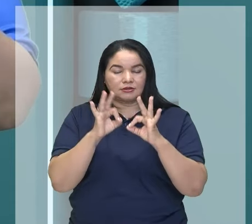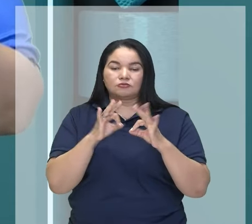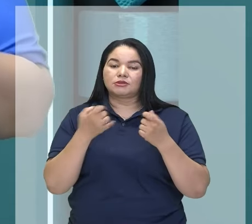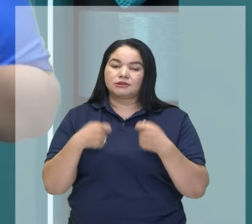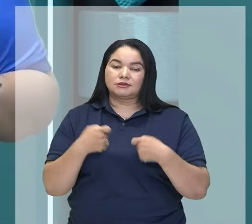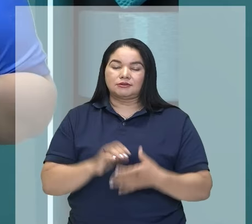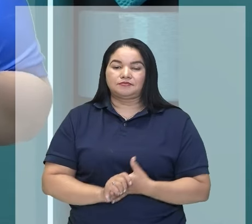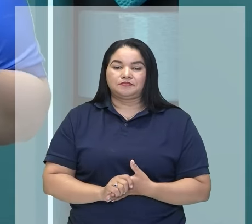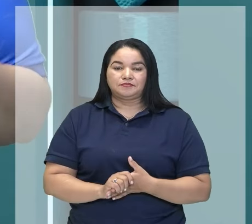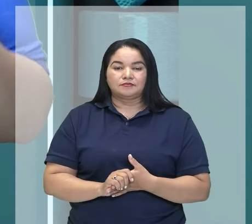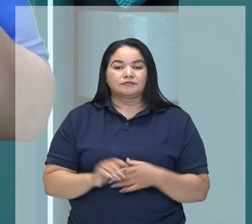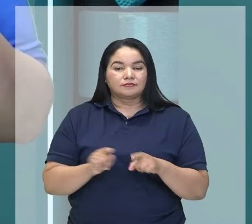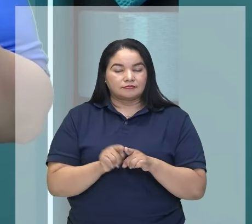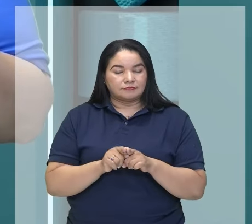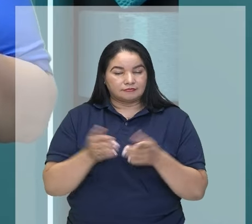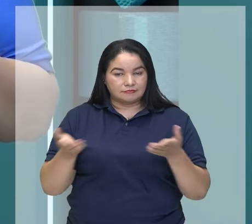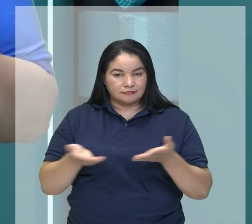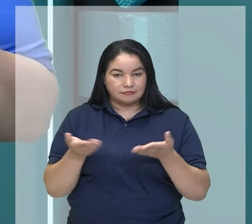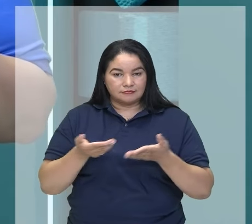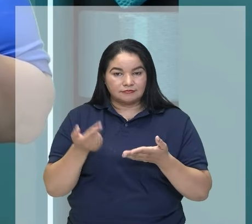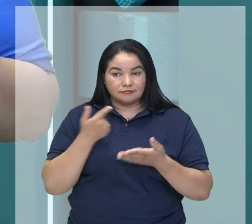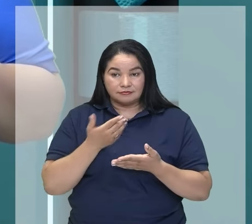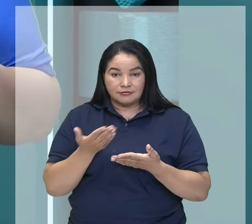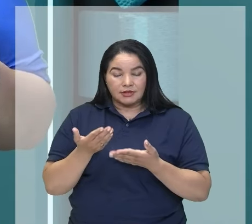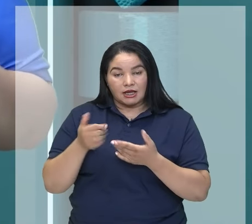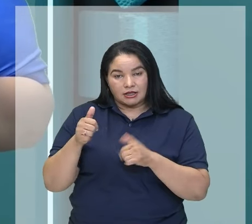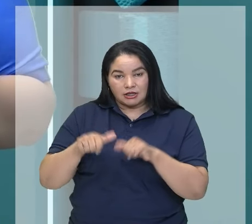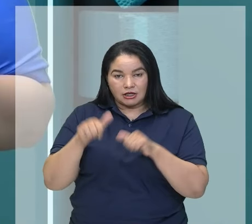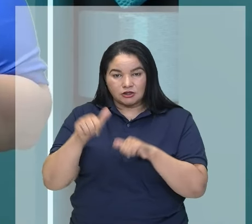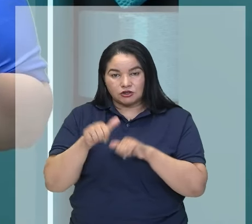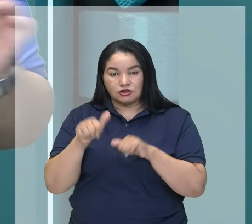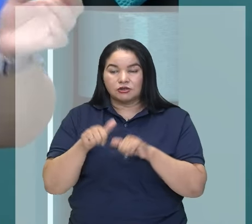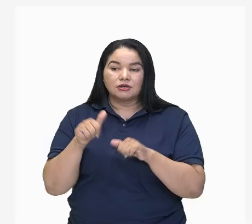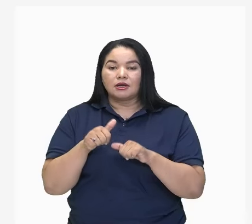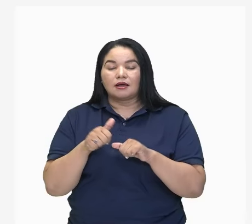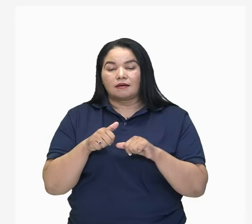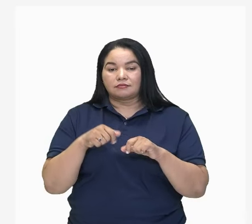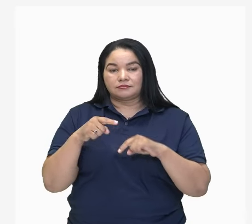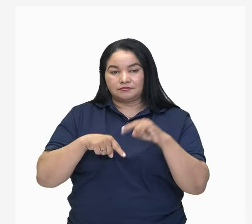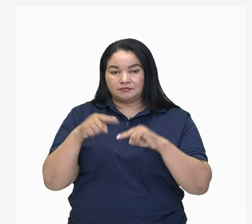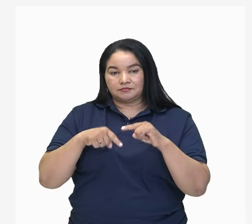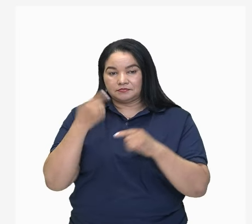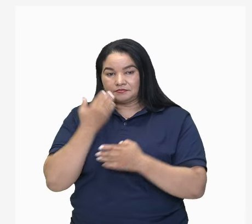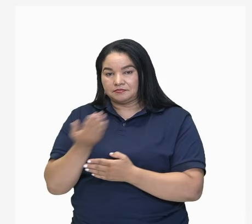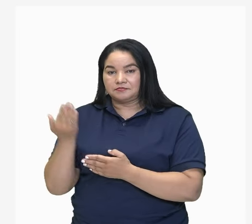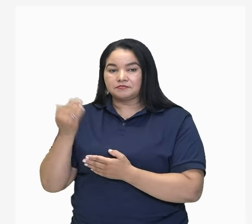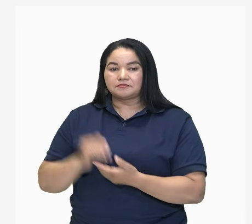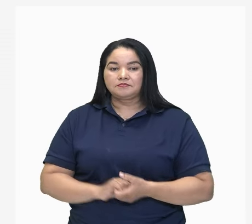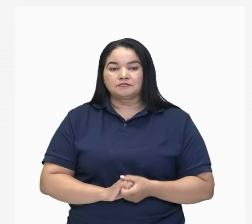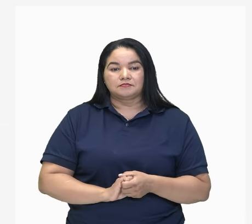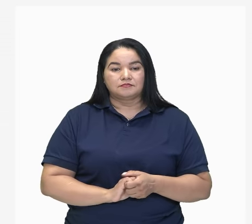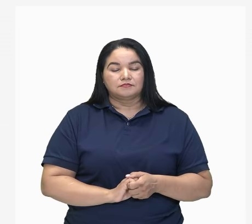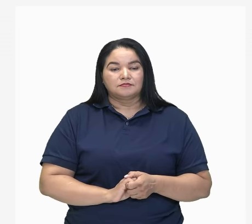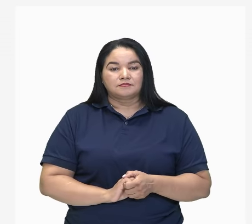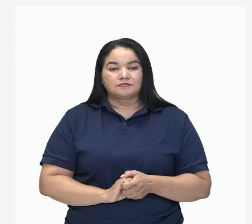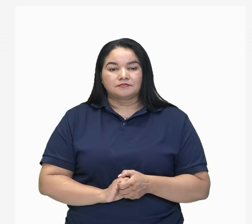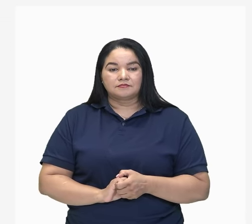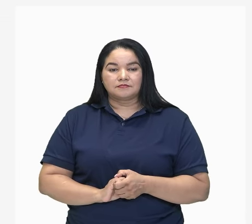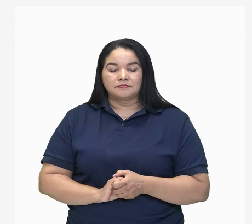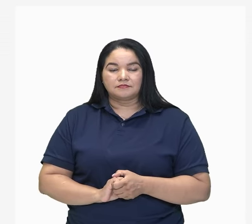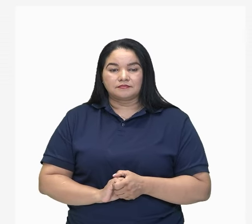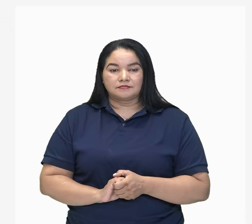por isso é que agora eu te convido a analisar os dois últimos exemplos desta aula. Vamos lá? Olhem só na TV